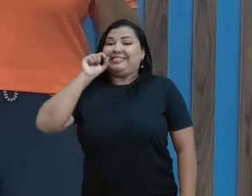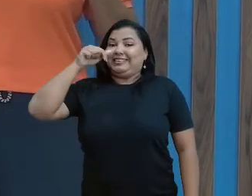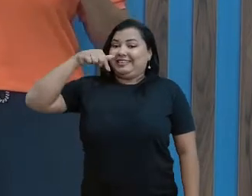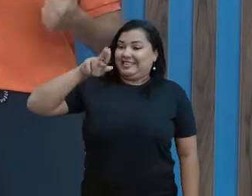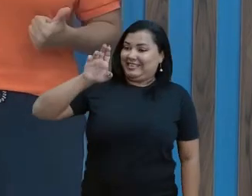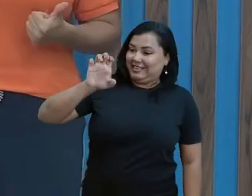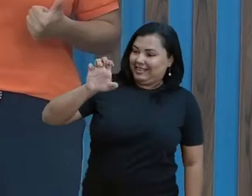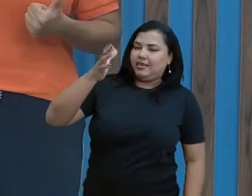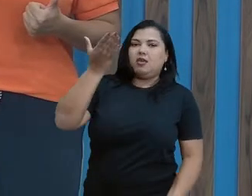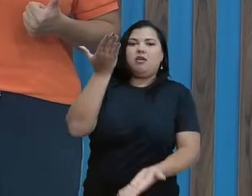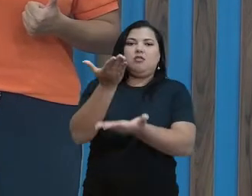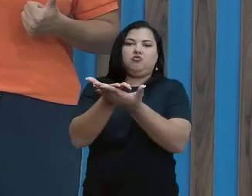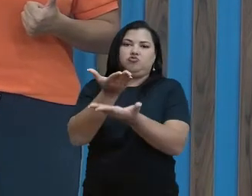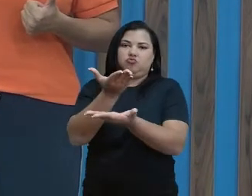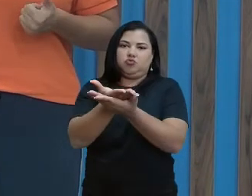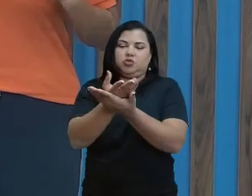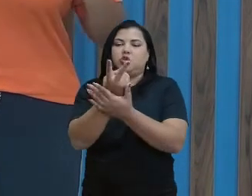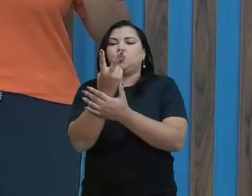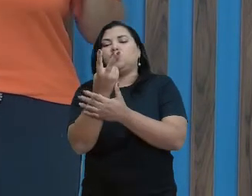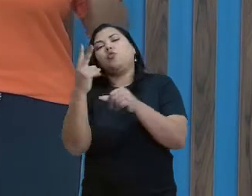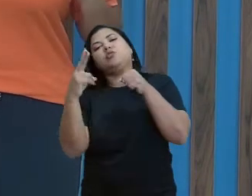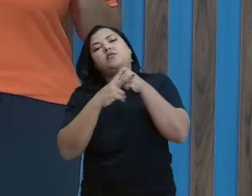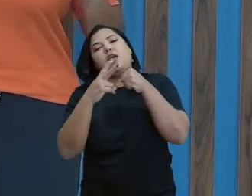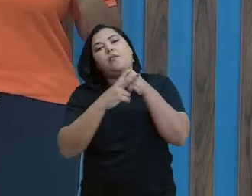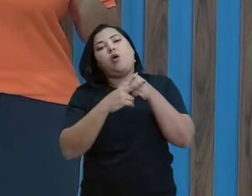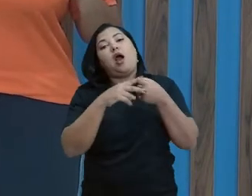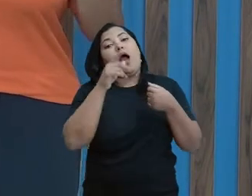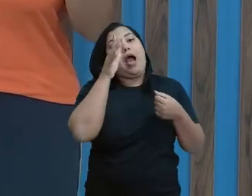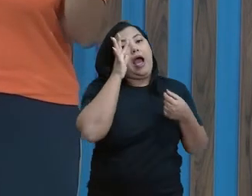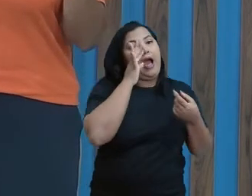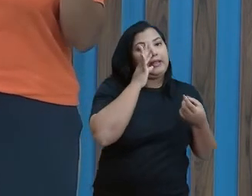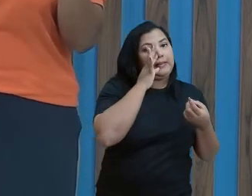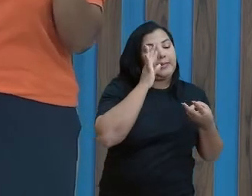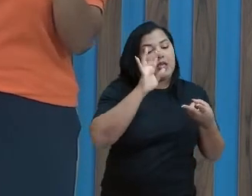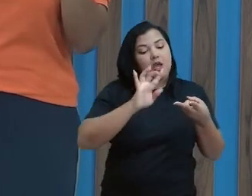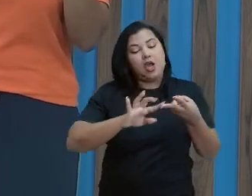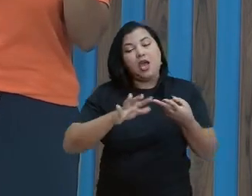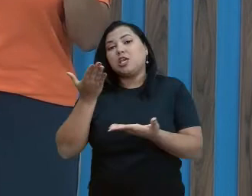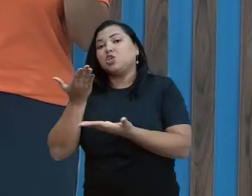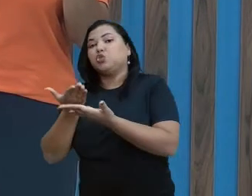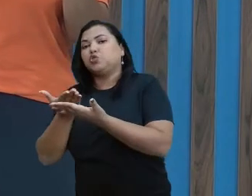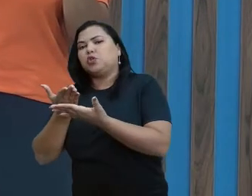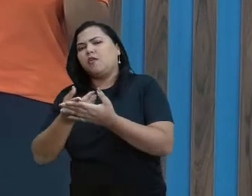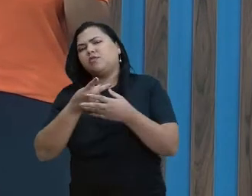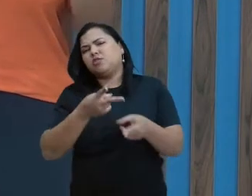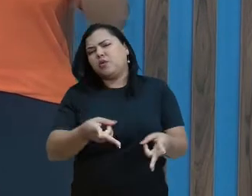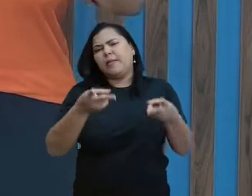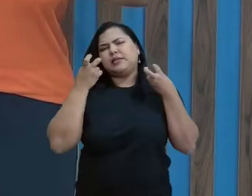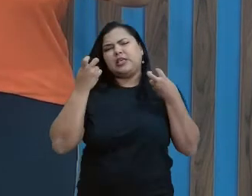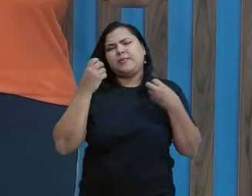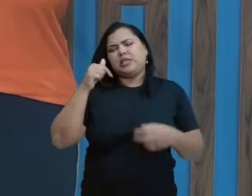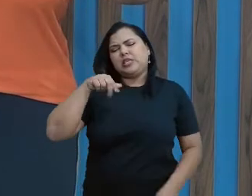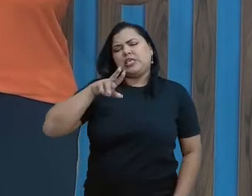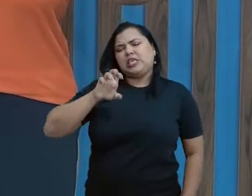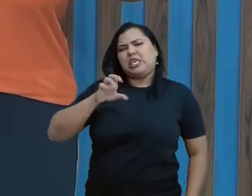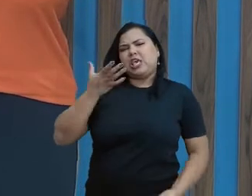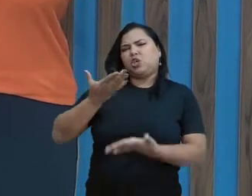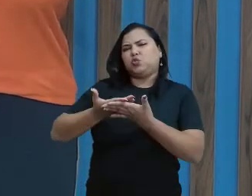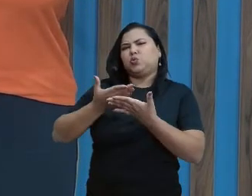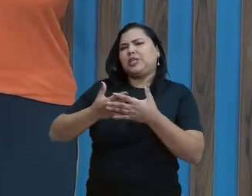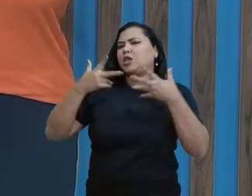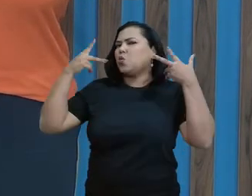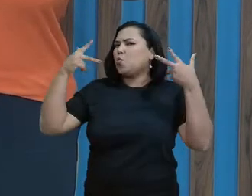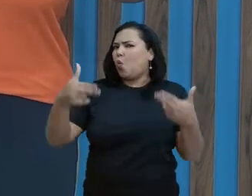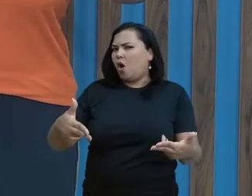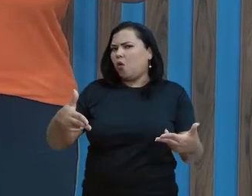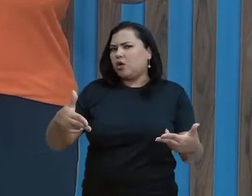e estudam. Só que vocês percebem que essa construção, que estudam, tem uma função igual